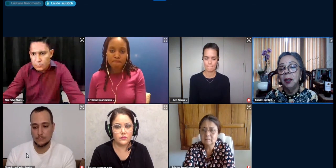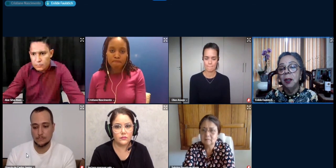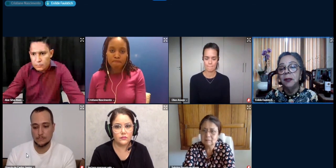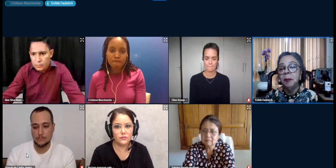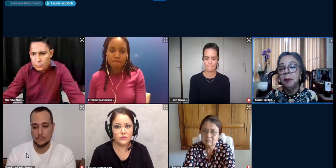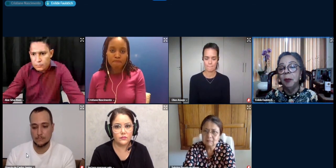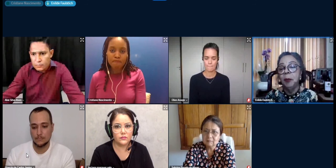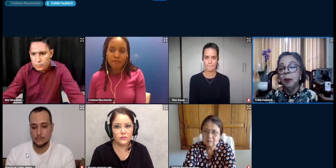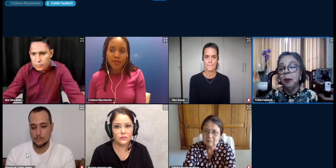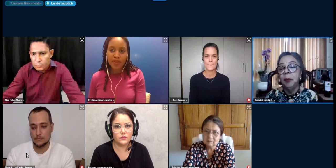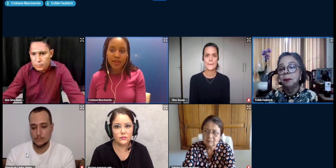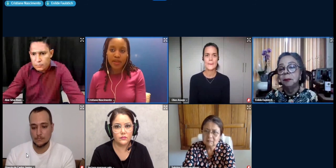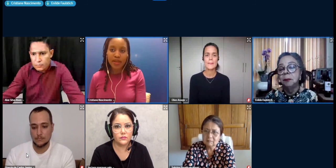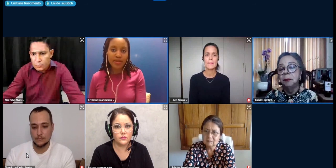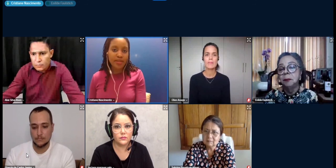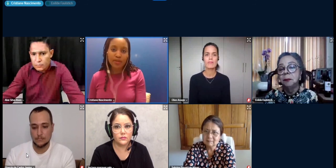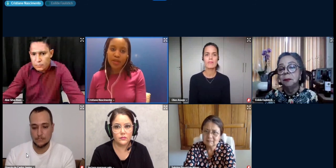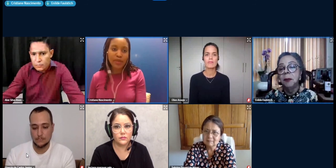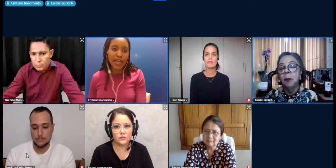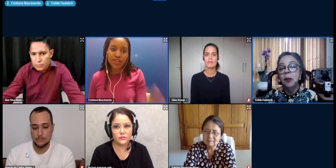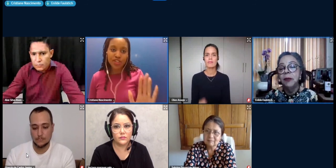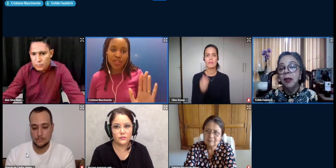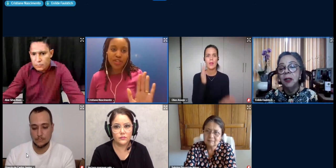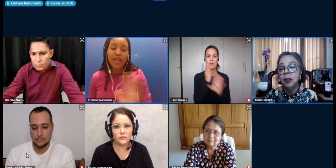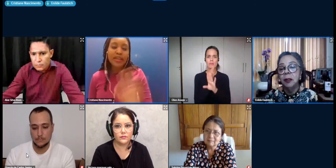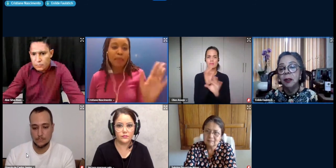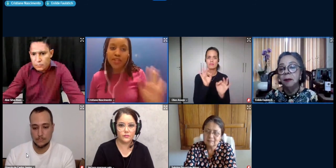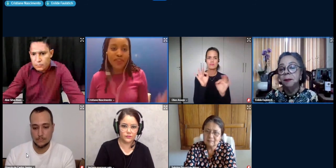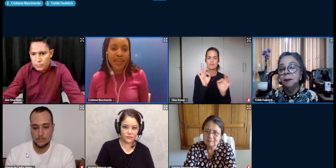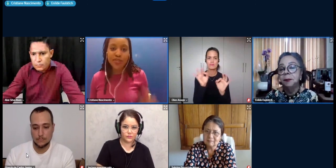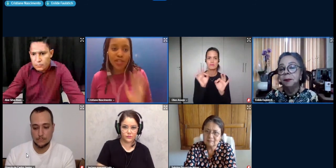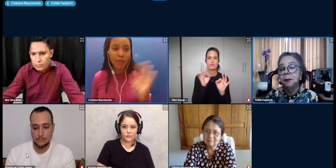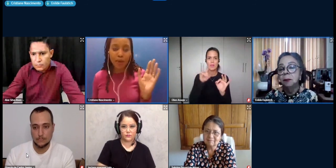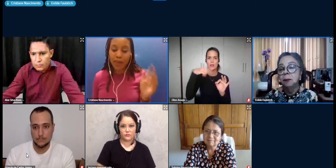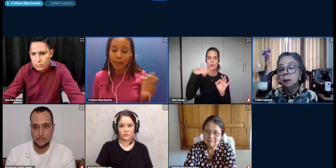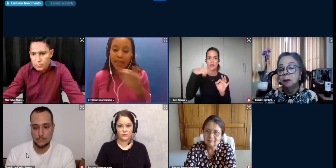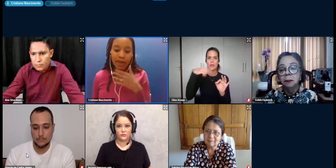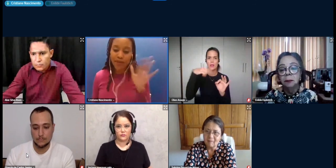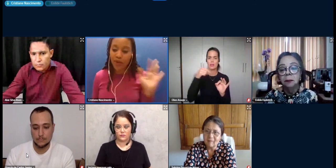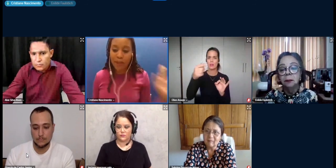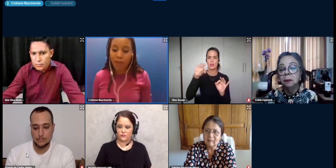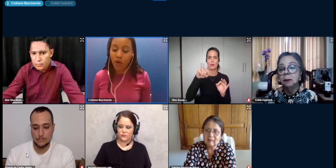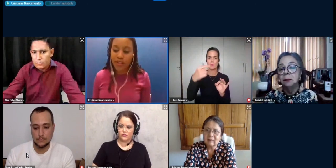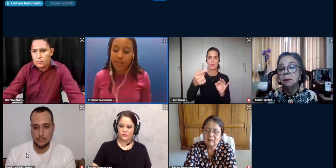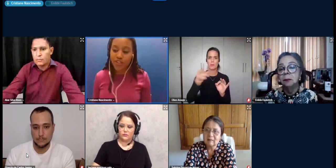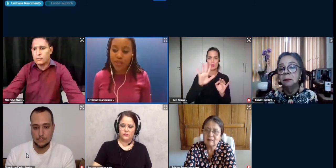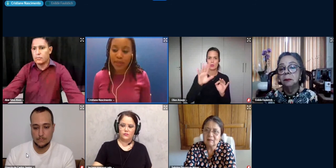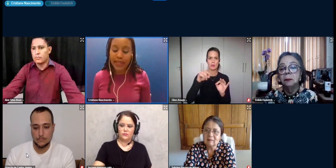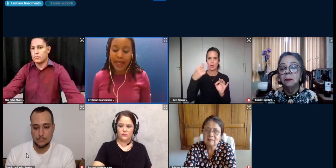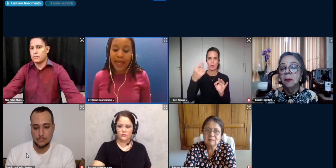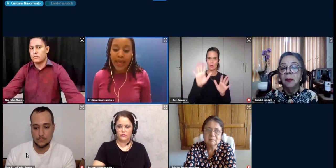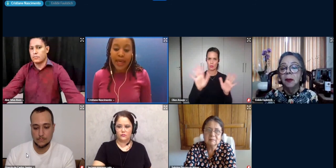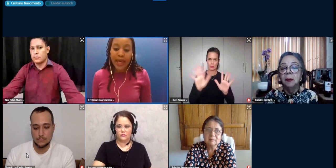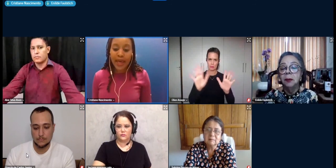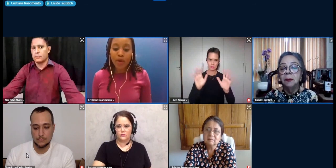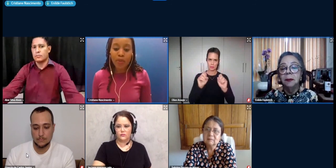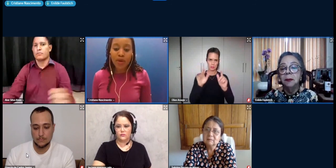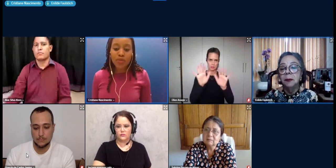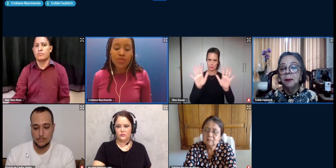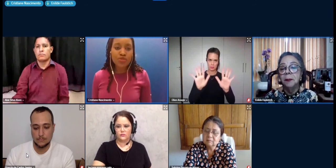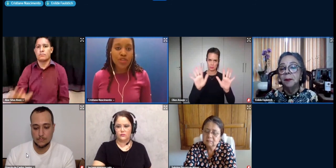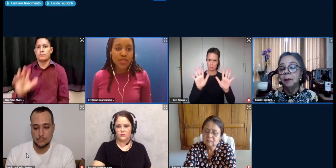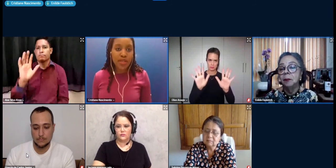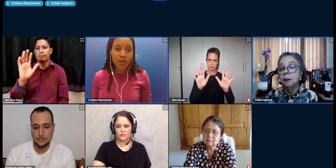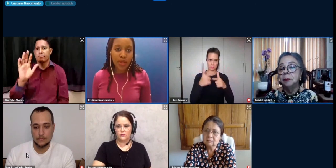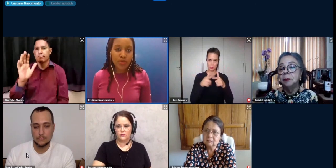Não achou, Alex? Vai embora. Então, deixa. Depois vê isso aí. É isso, não tem problema, não. Não é importante também, né?